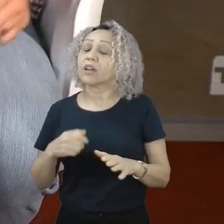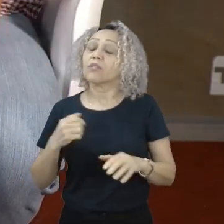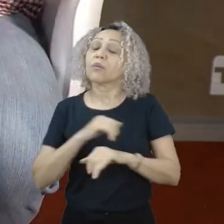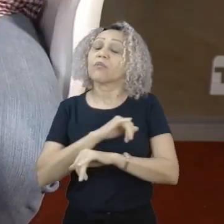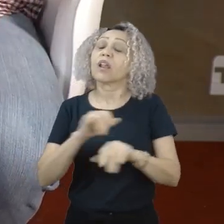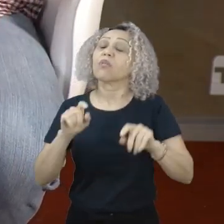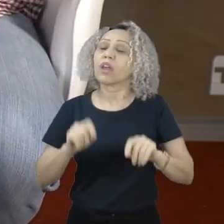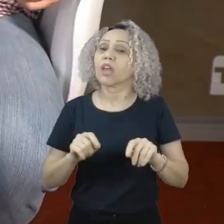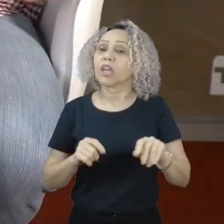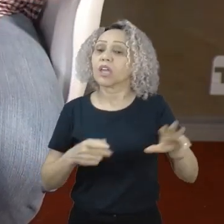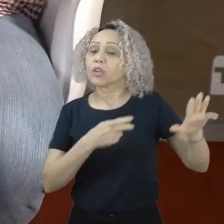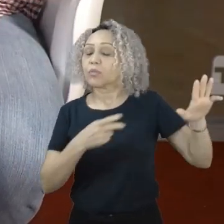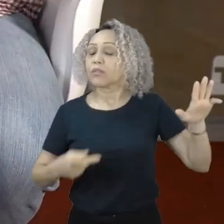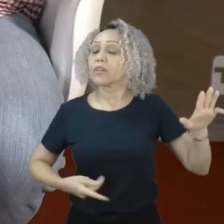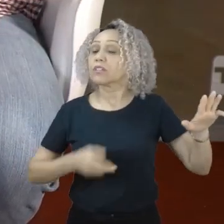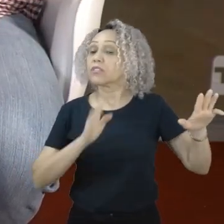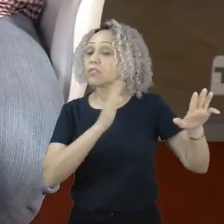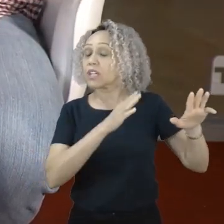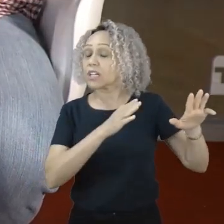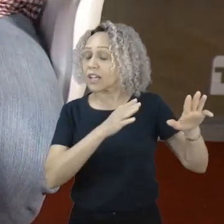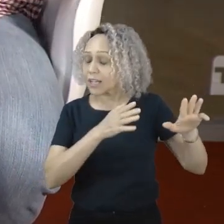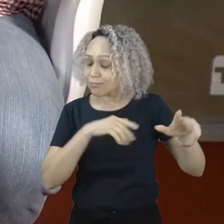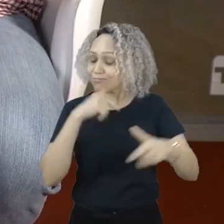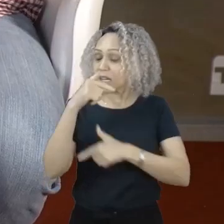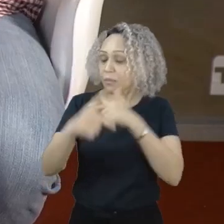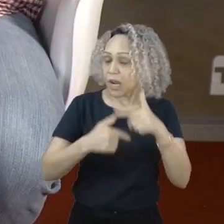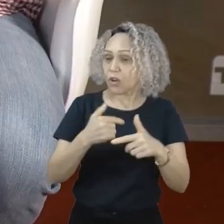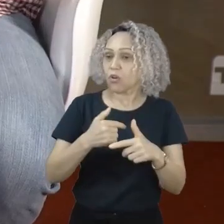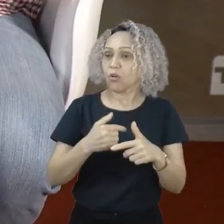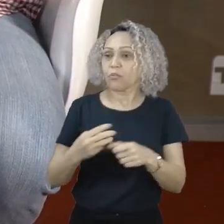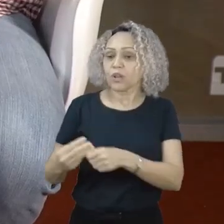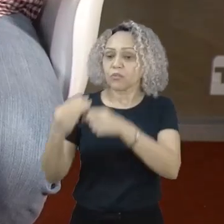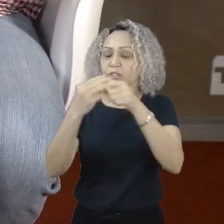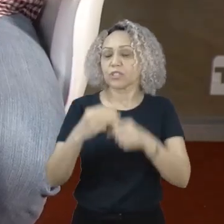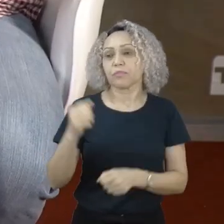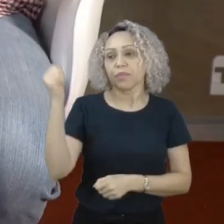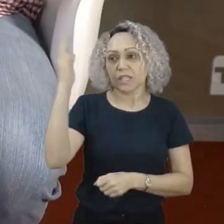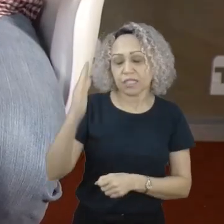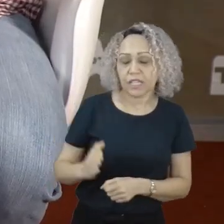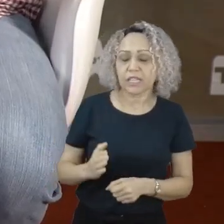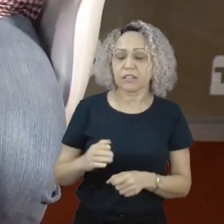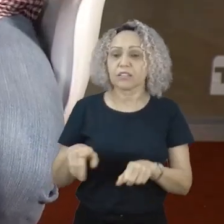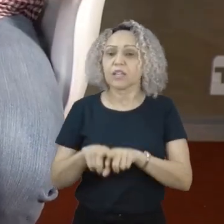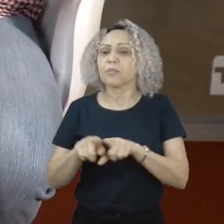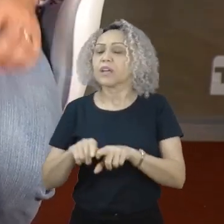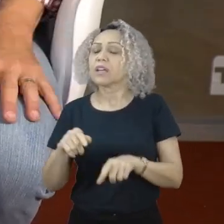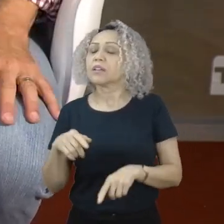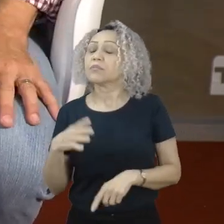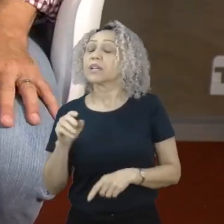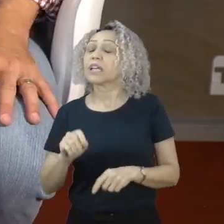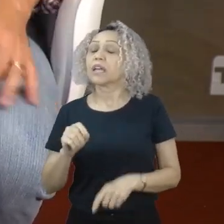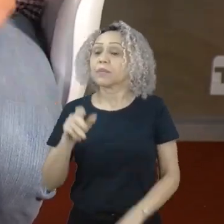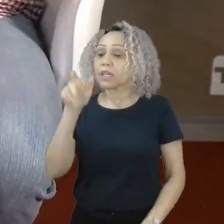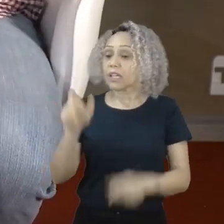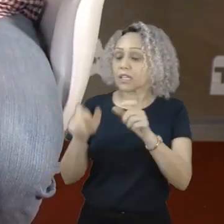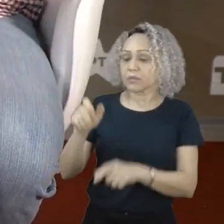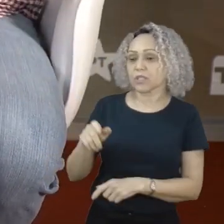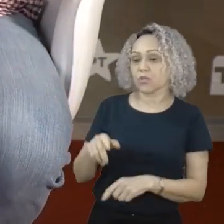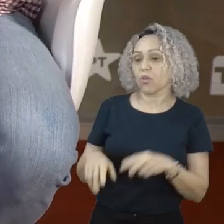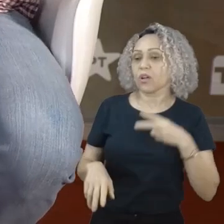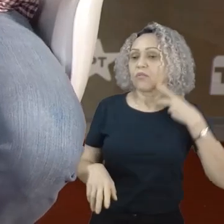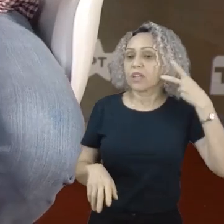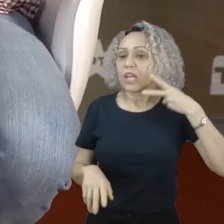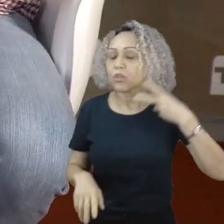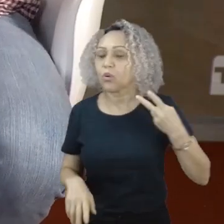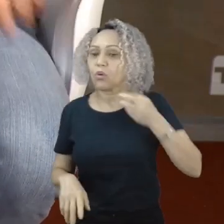nossos vereadores, vereadoras, quem vai disputar a eleição para prefeito, saiba o que o presidente Lula já fez. Vamos mostrar,